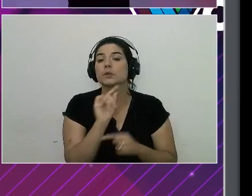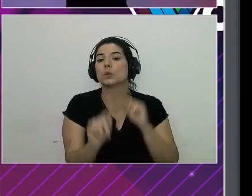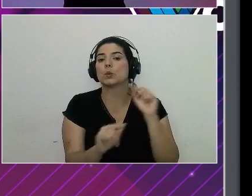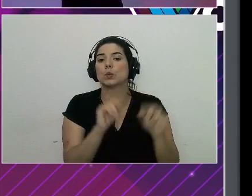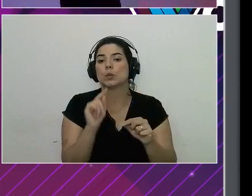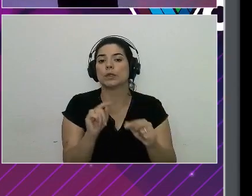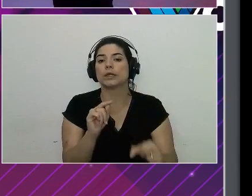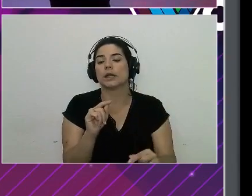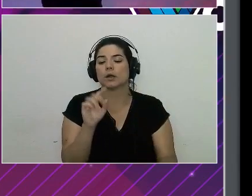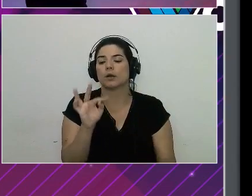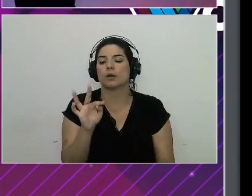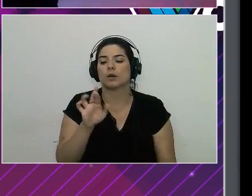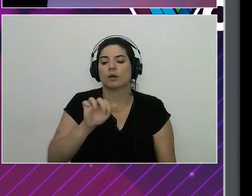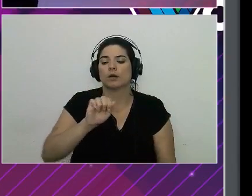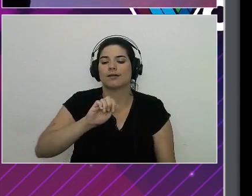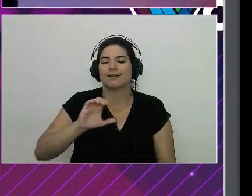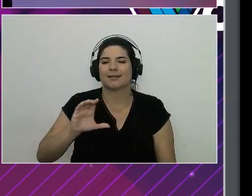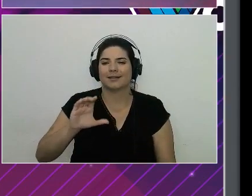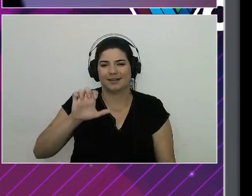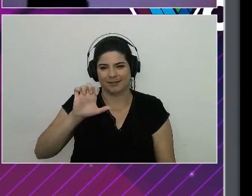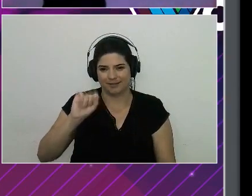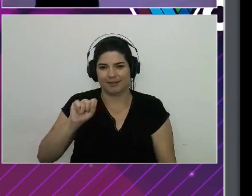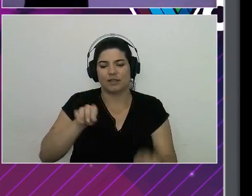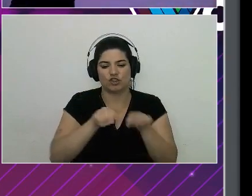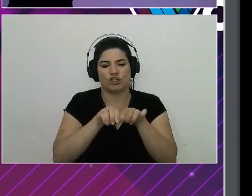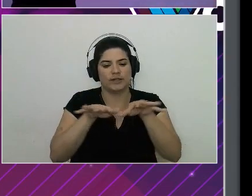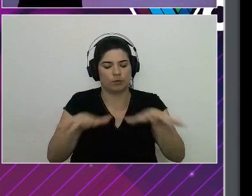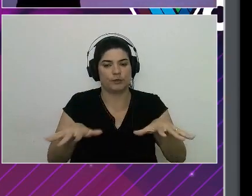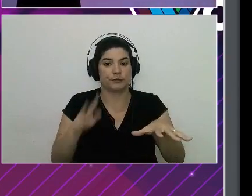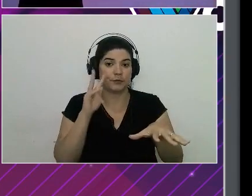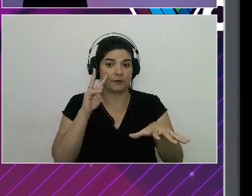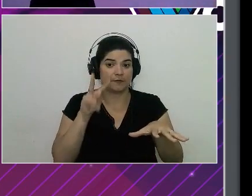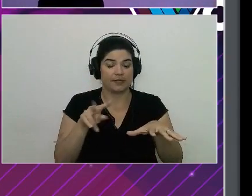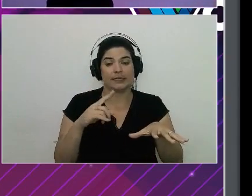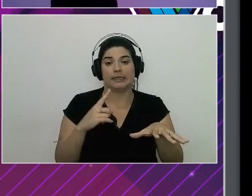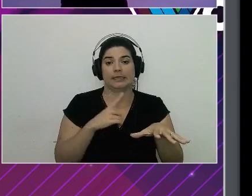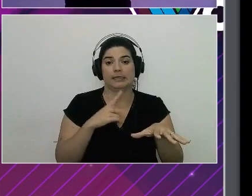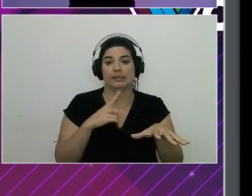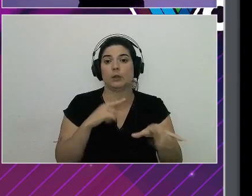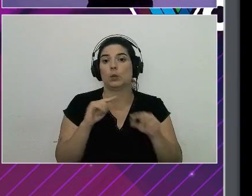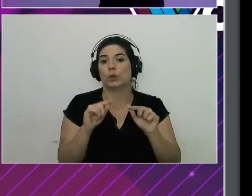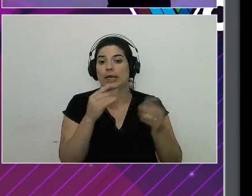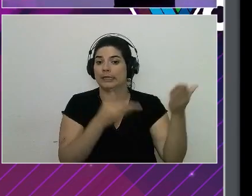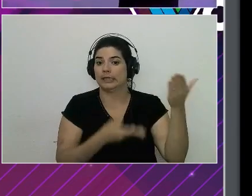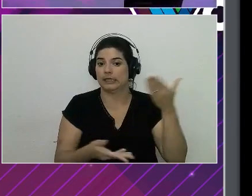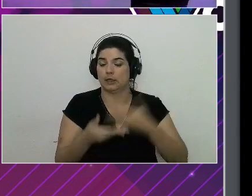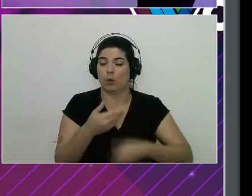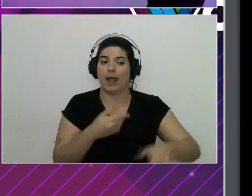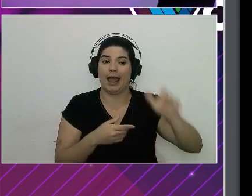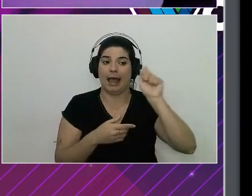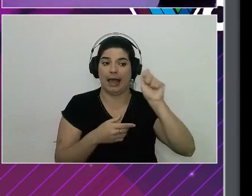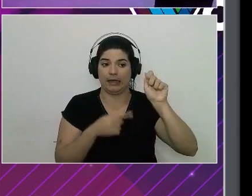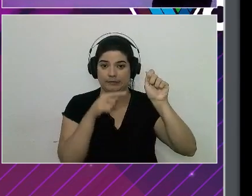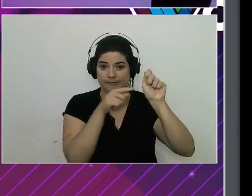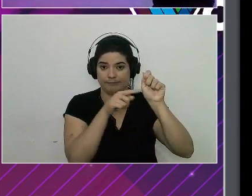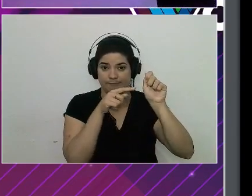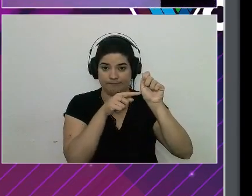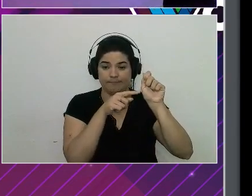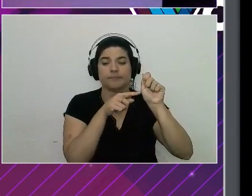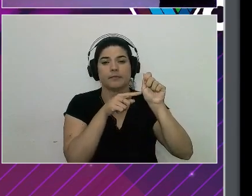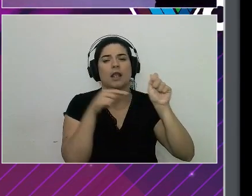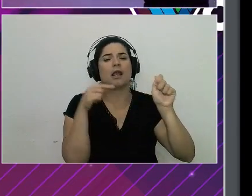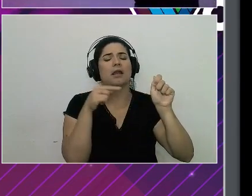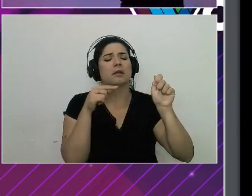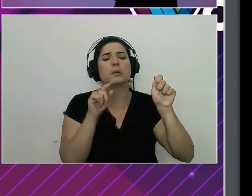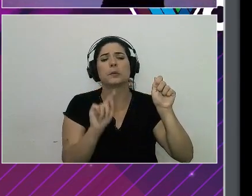Então, olhando para o lado direito, eu tenho uma grande transação A acontecendo, e essa grande transação A, ela